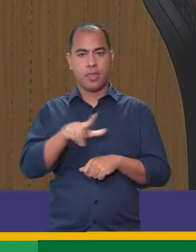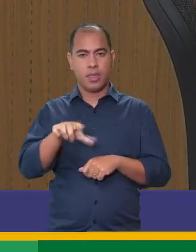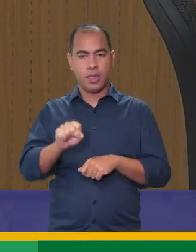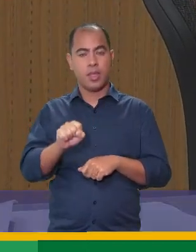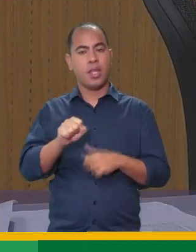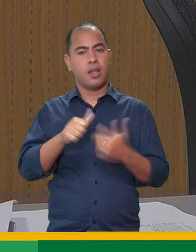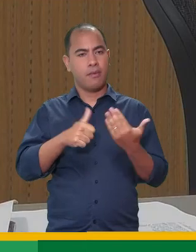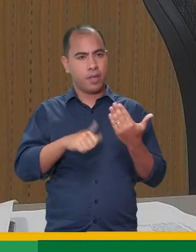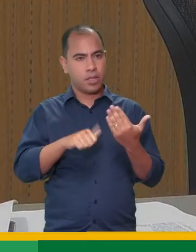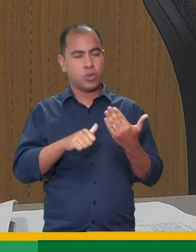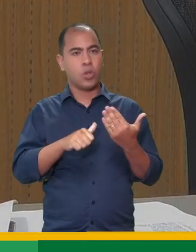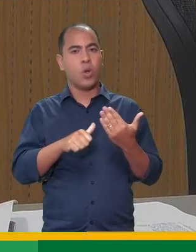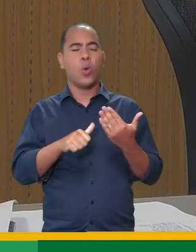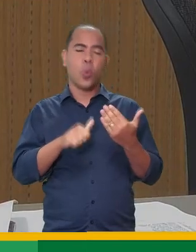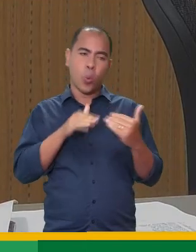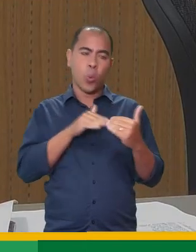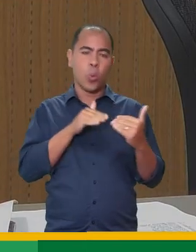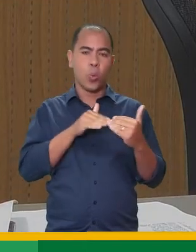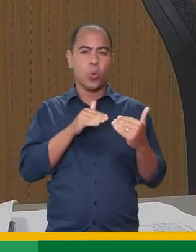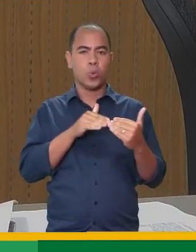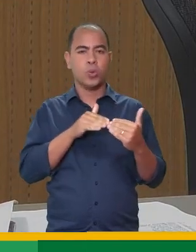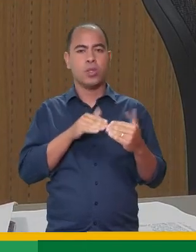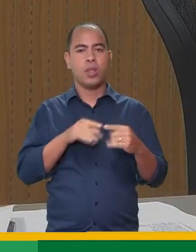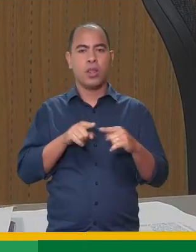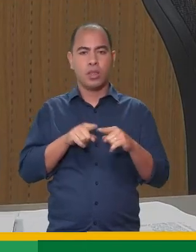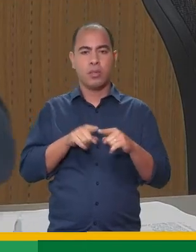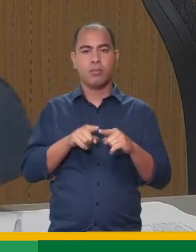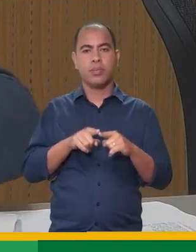matéria, certificando também a presença do senhor deputado Mauro Rubem.